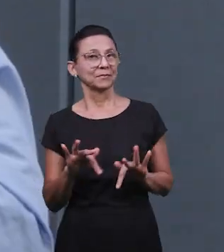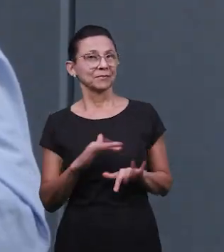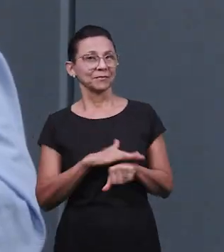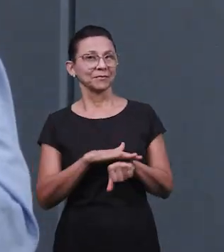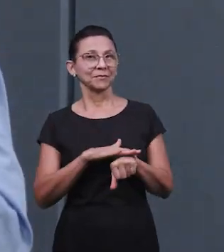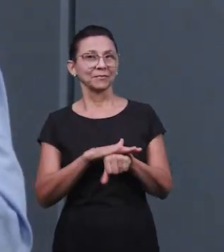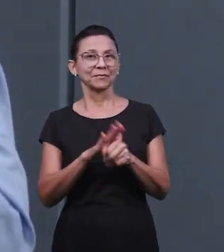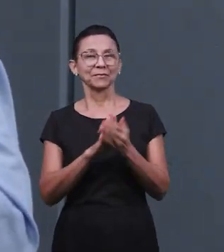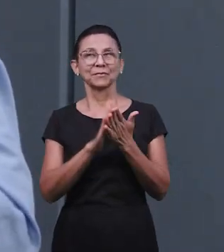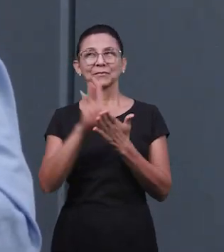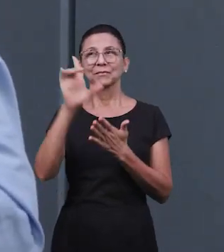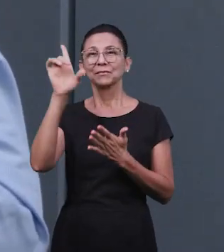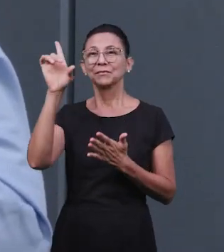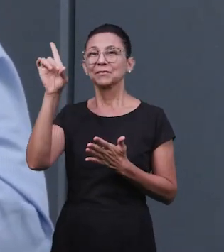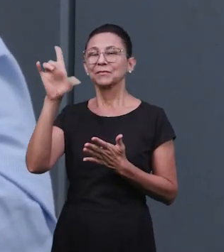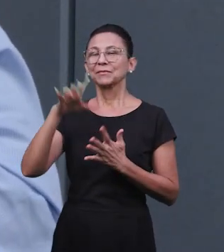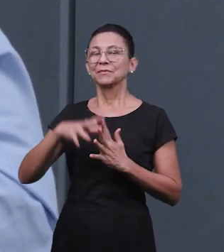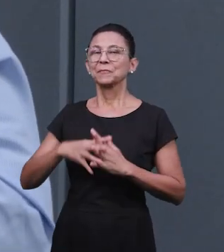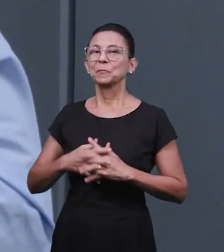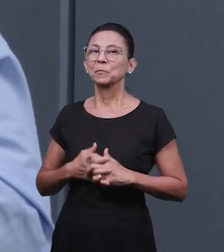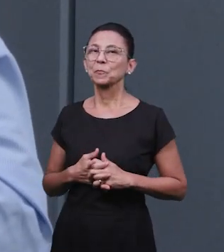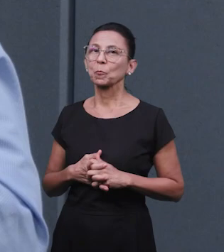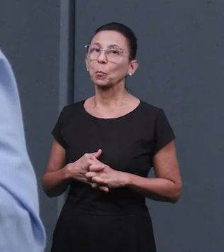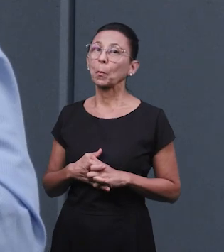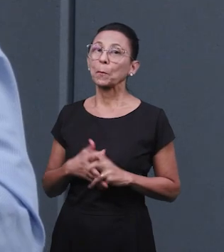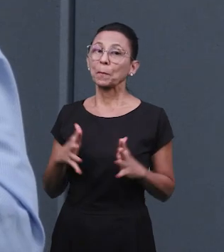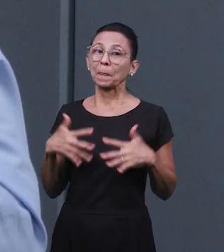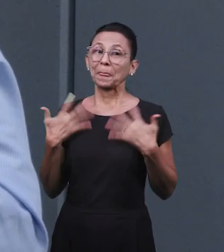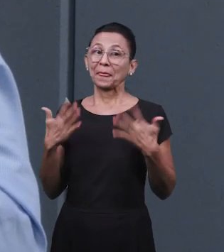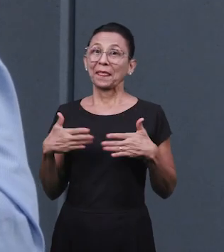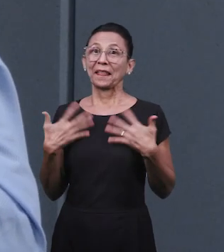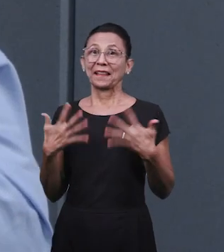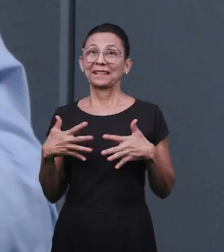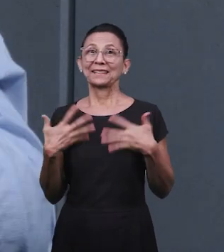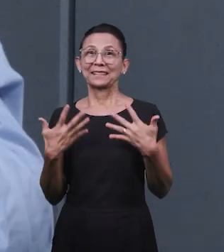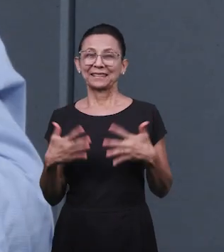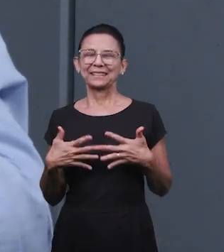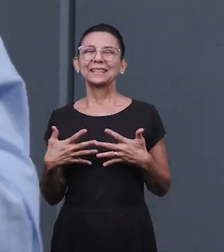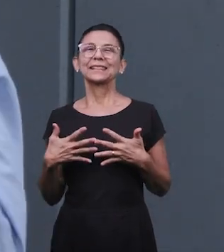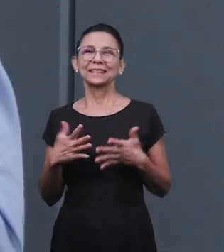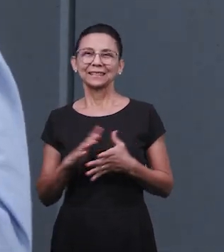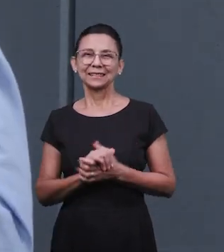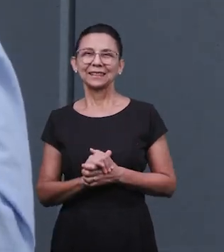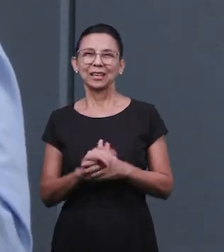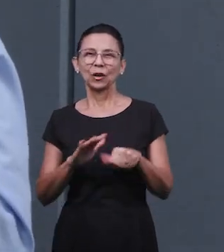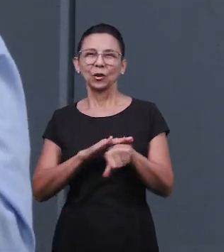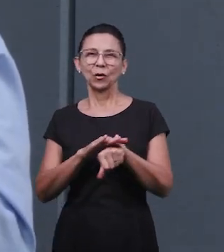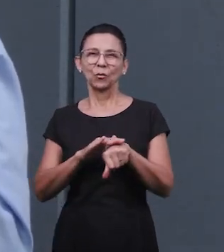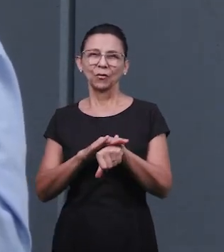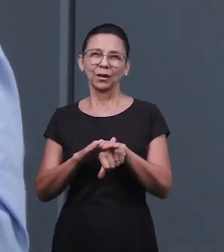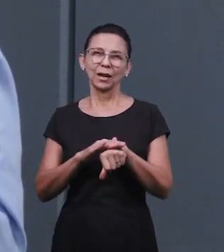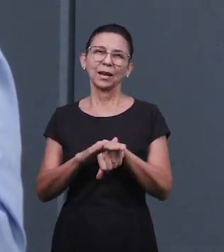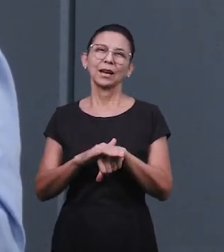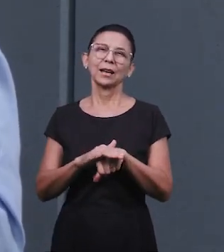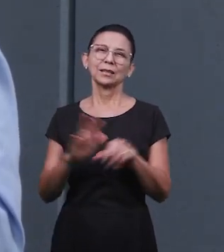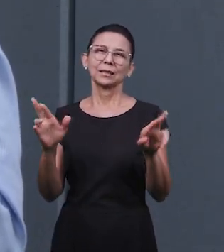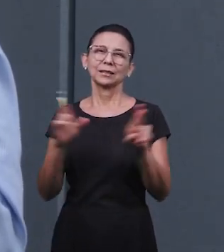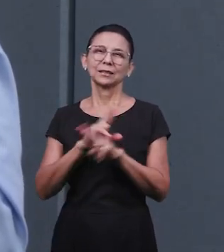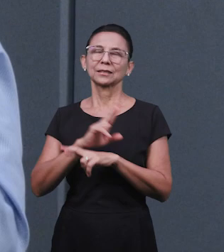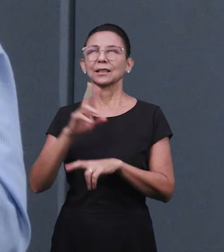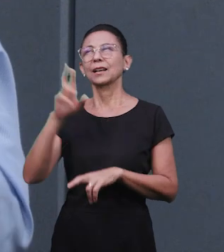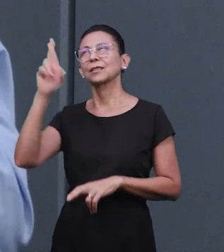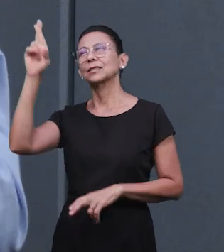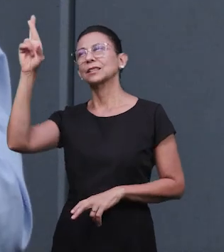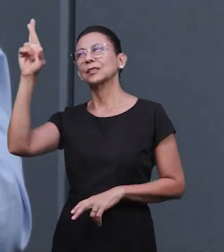Bom, assim a gente chega ao final de mais uma edição do programa Conversas Bíblicas, com a alegria de estarmos falando sobre aquilo que vem da parte do